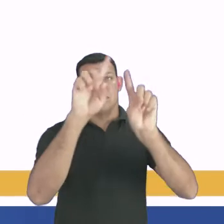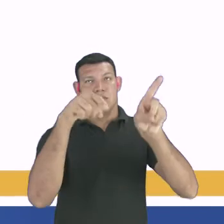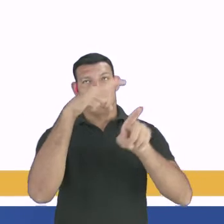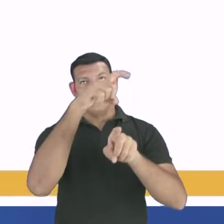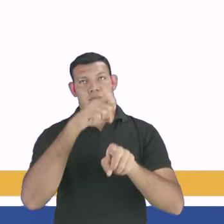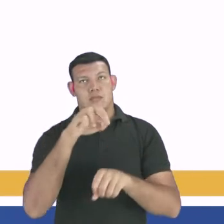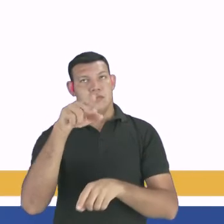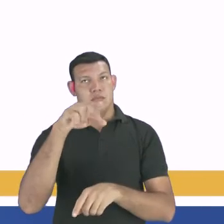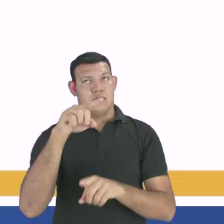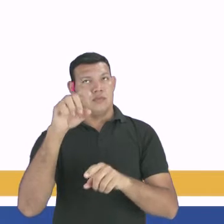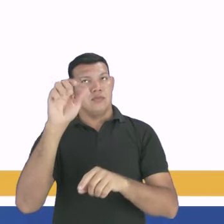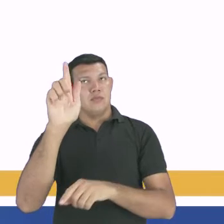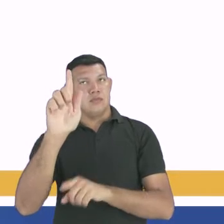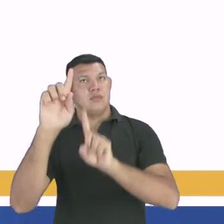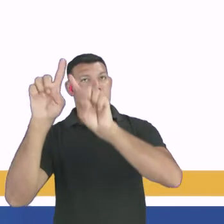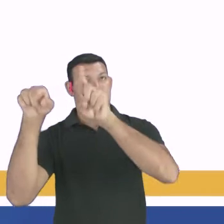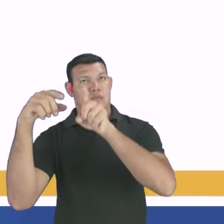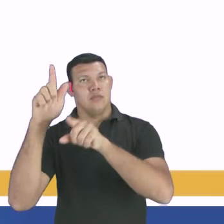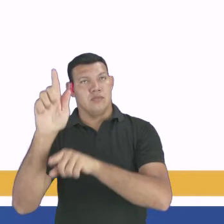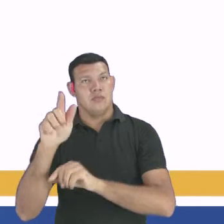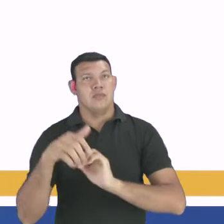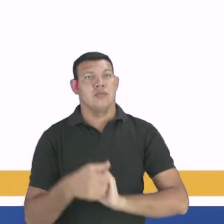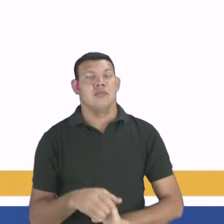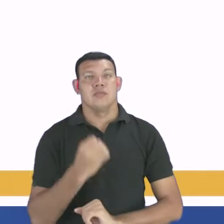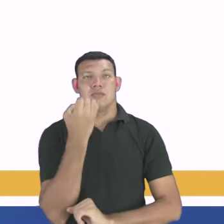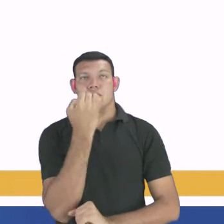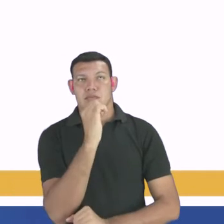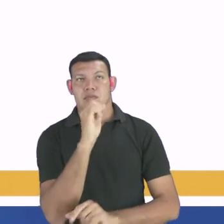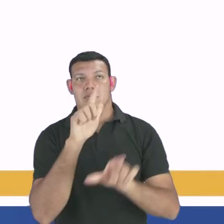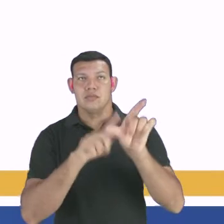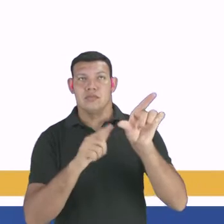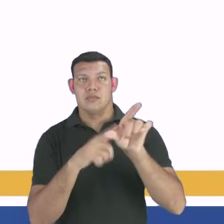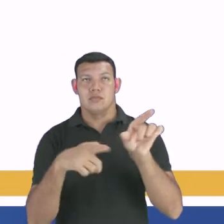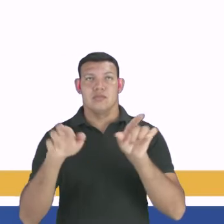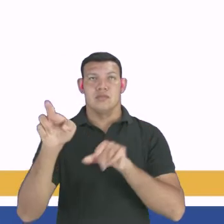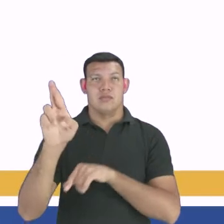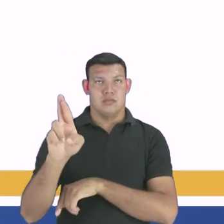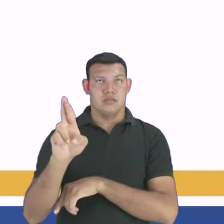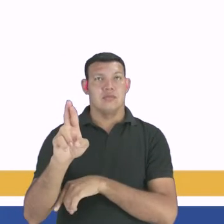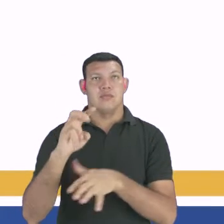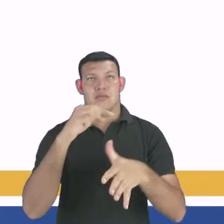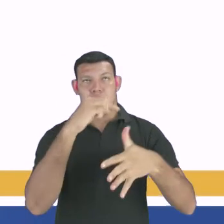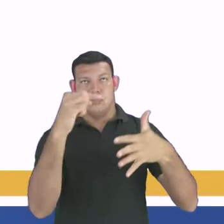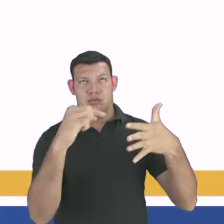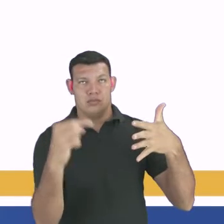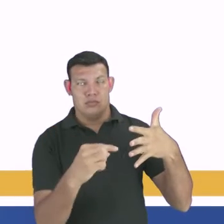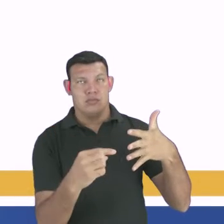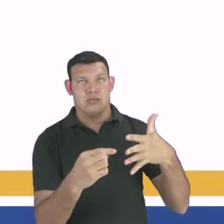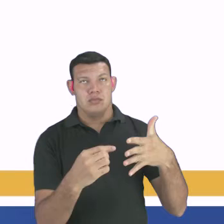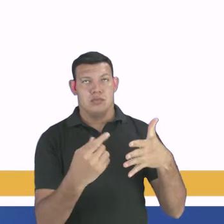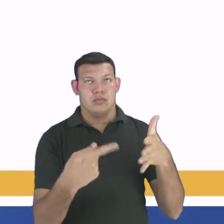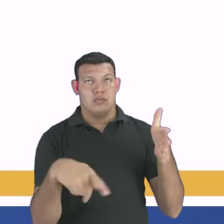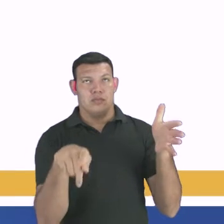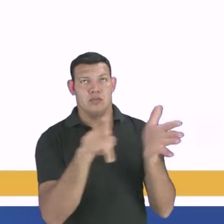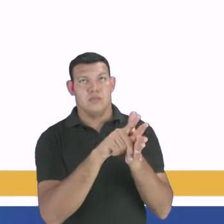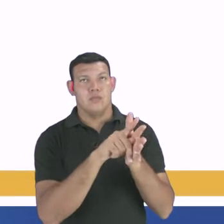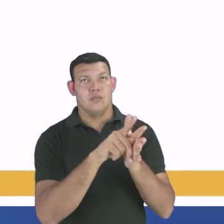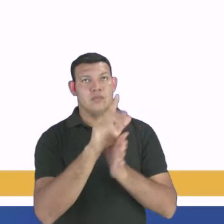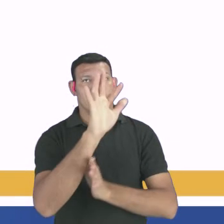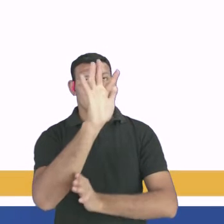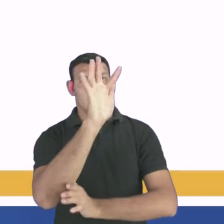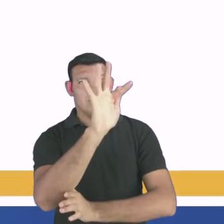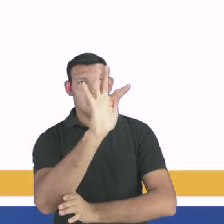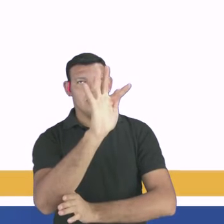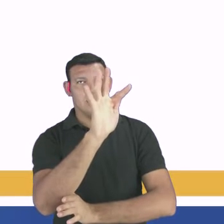o Sr foi elemento do domínio de f g e se o fdr é